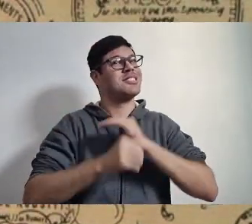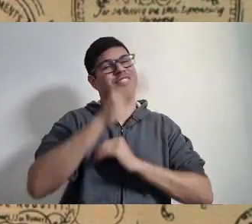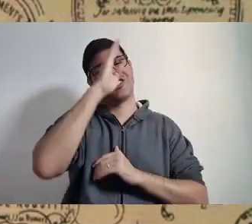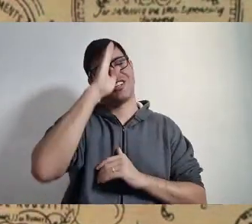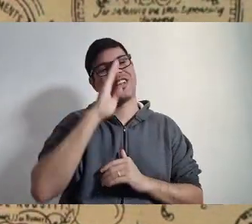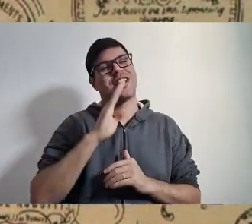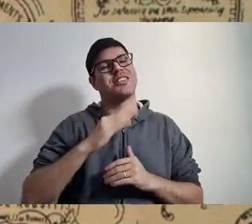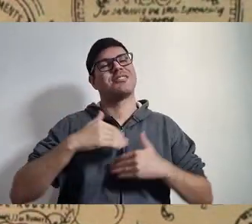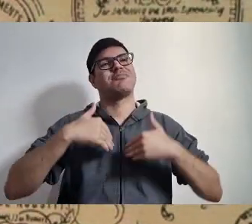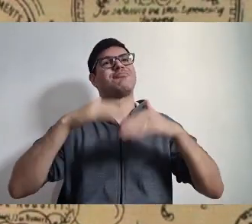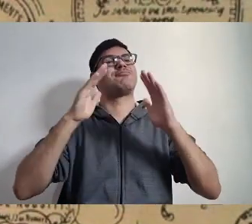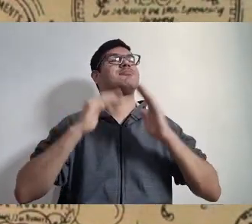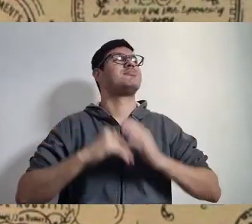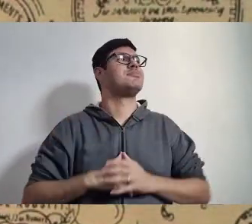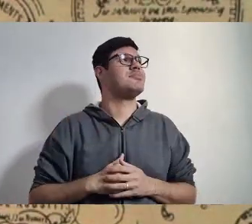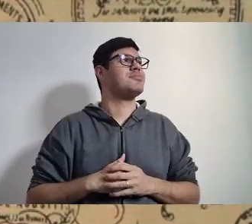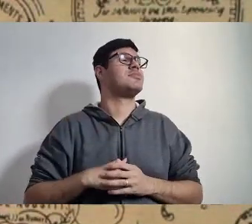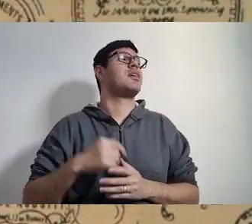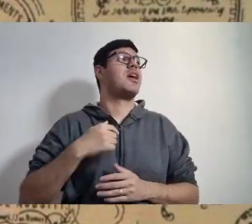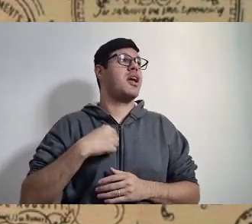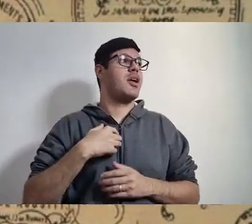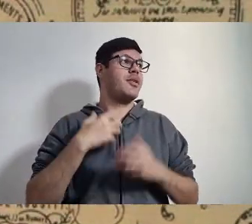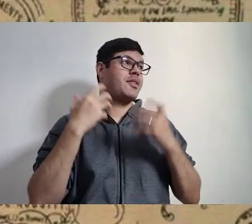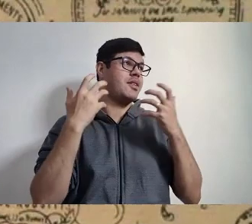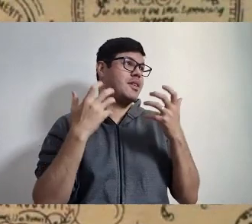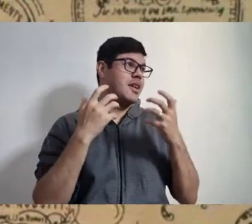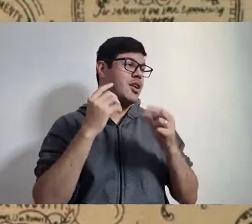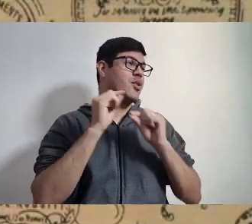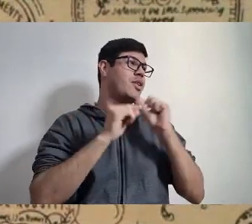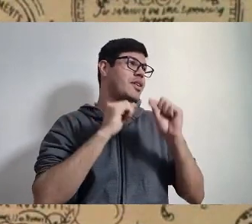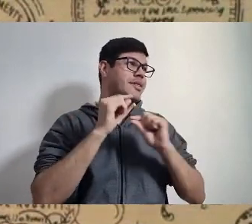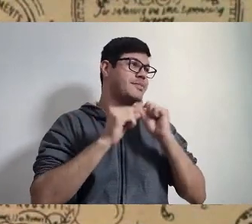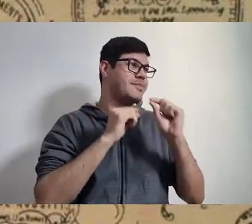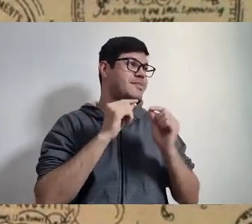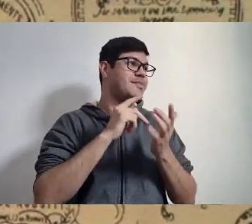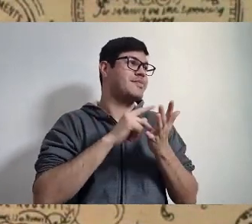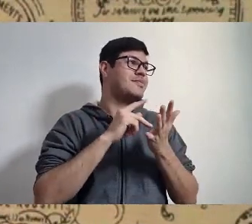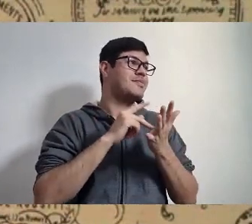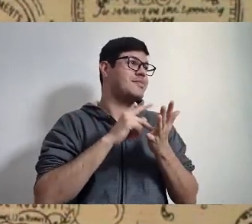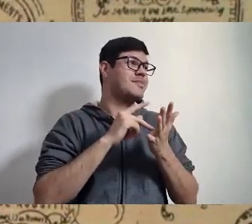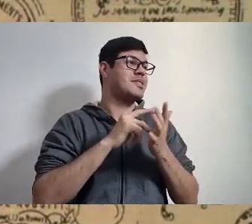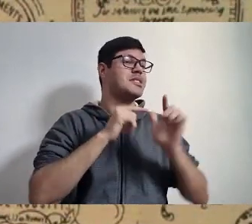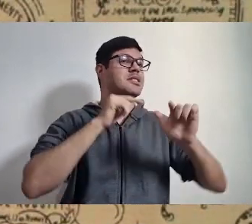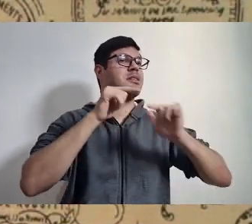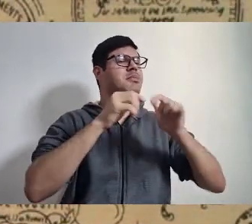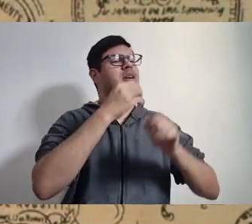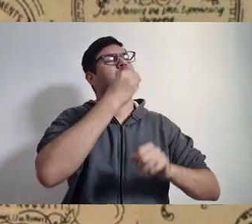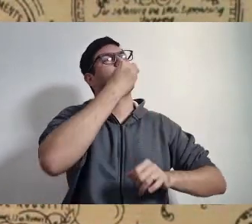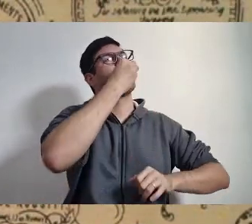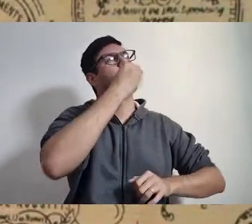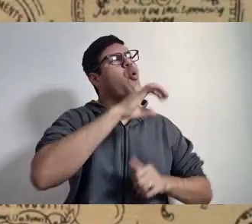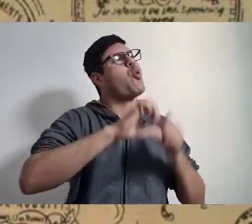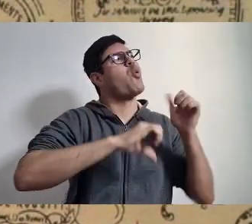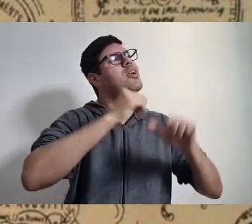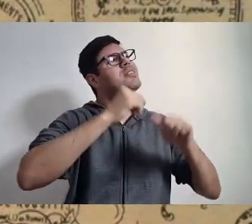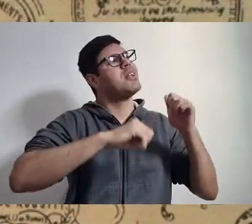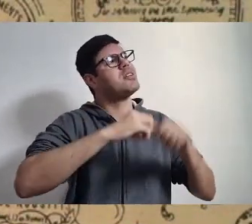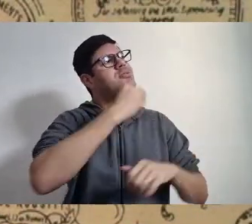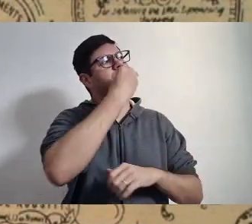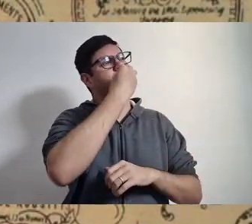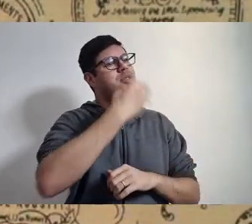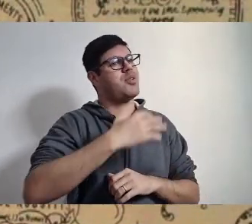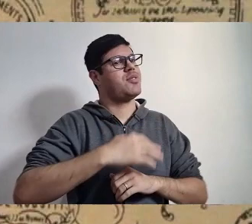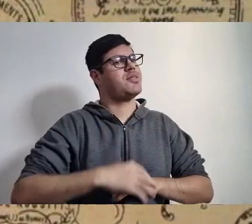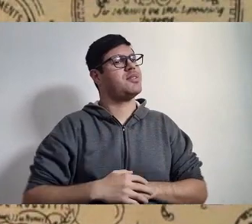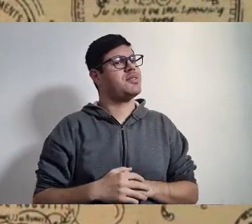então, à terceirização? Eu sou super favorável. Eu quero, na verdade, é que seja prestado um serviço de qualidade. E a gente tem que admitir quando